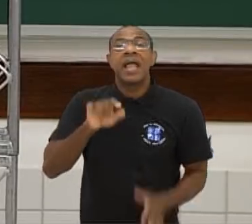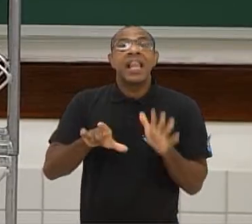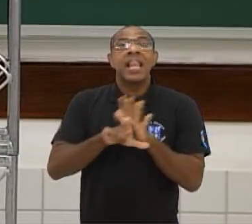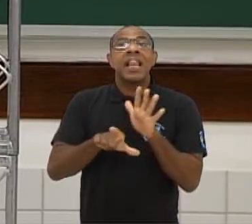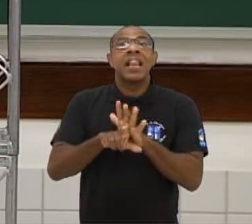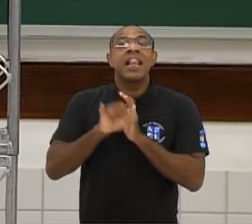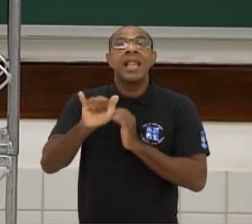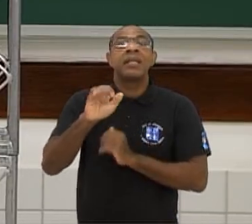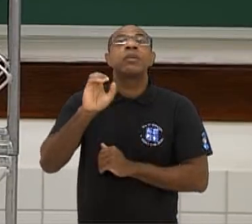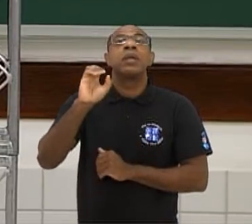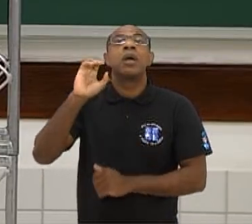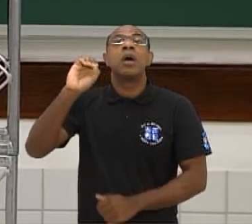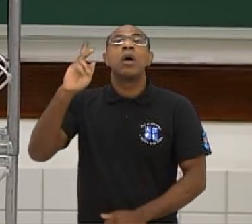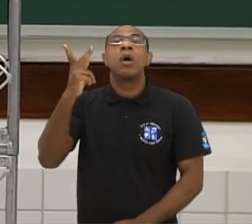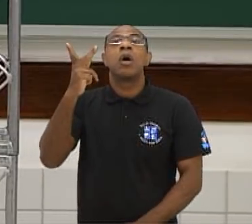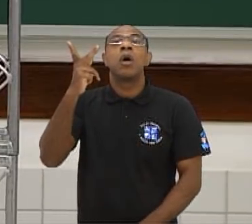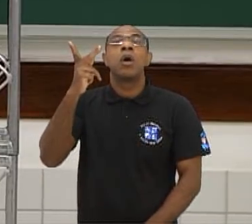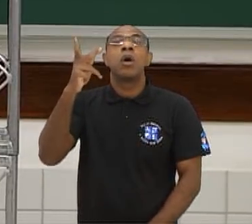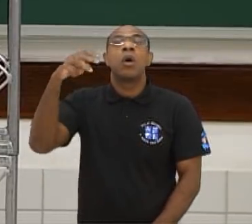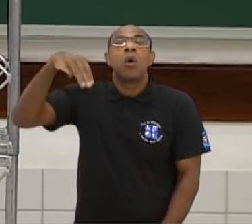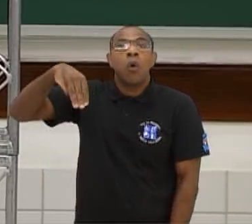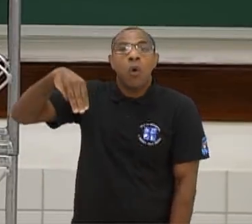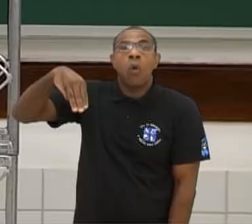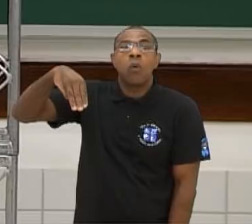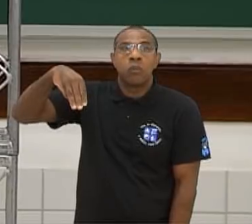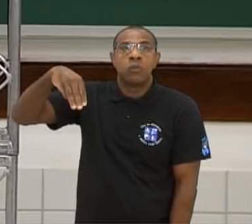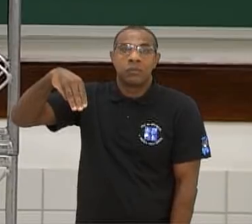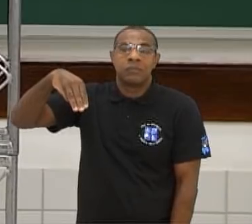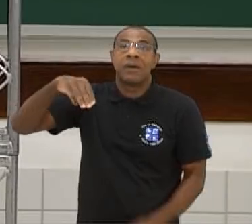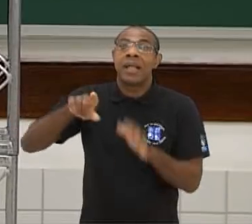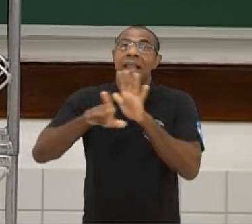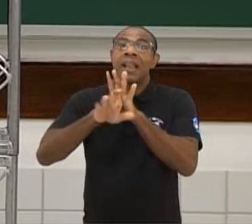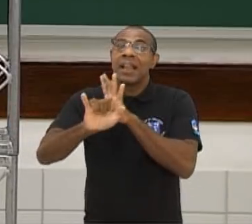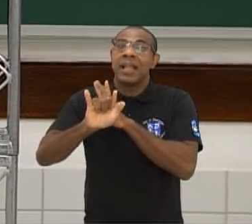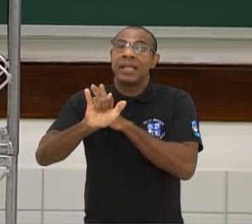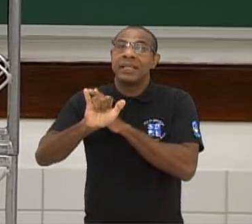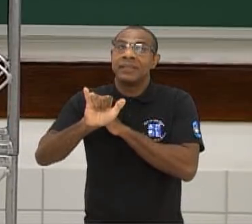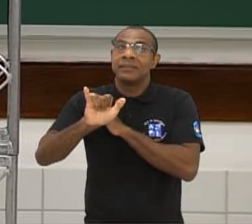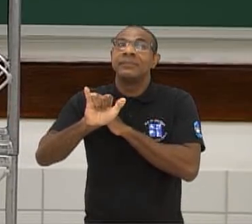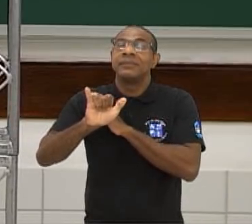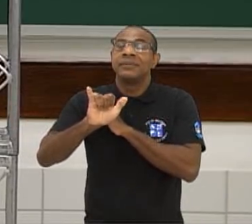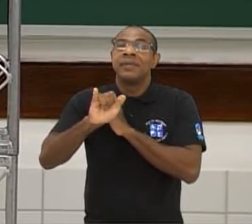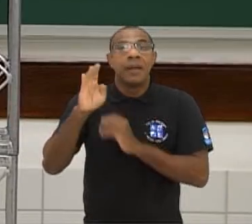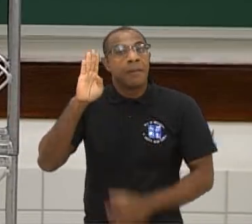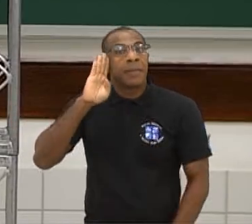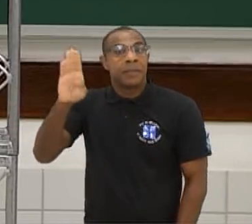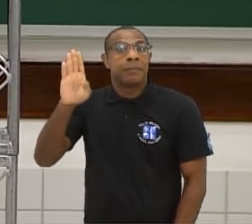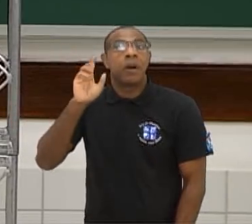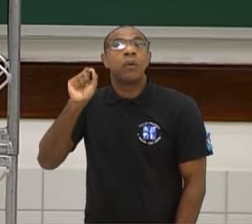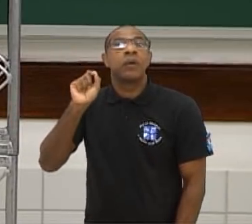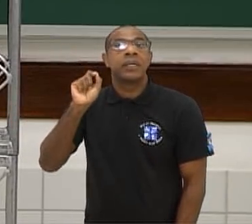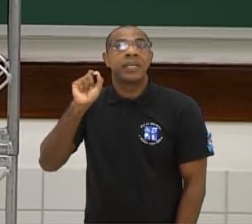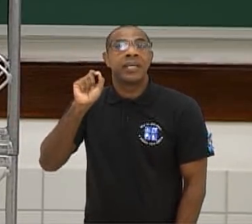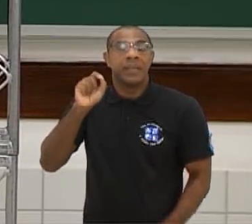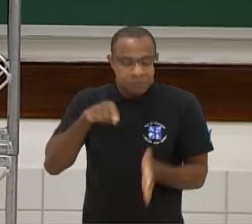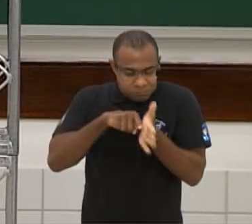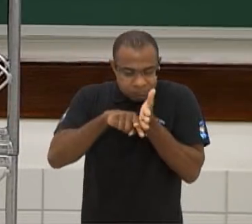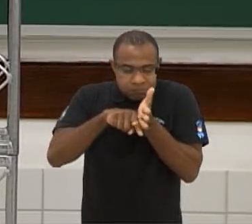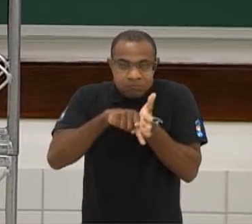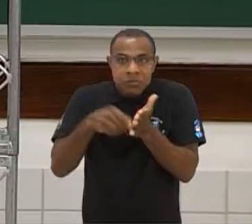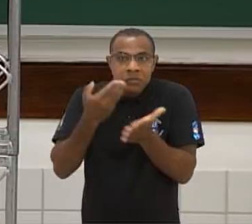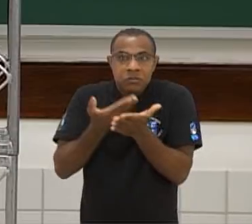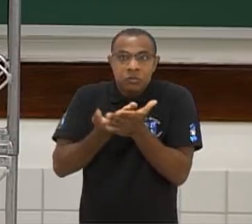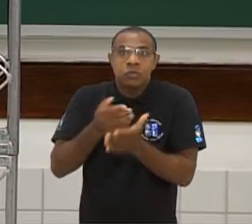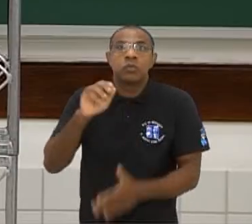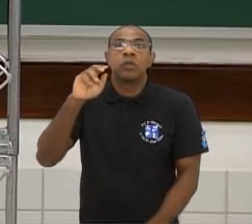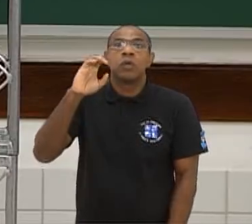de Ohm, né? Ela é aí o principal objeto de estudo do Ohm, né? A